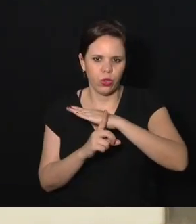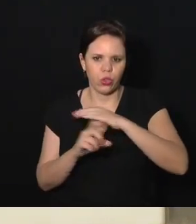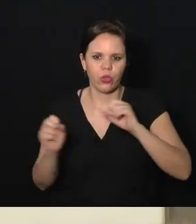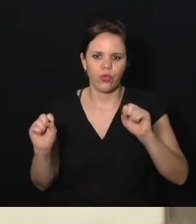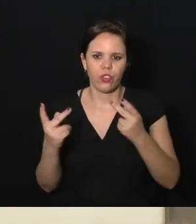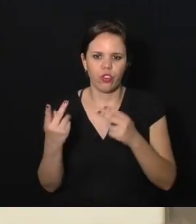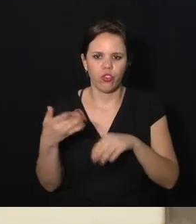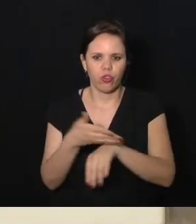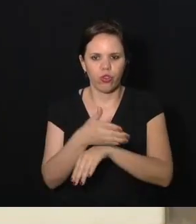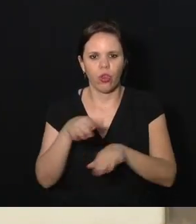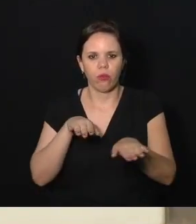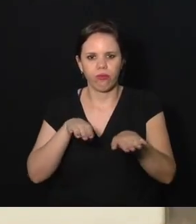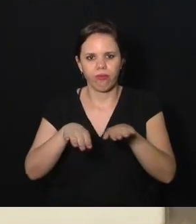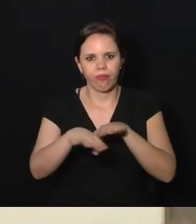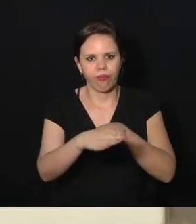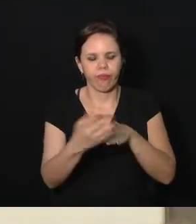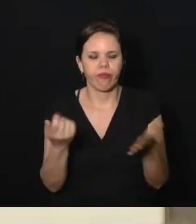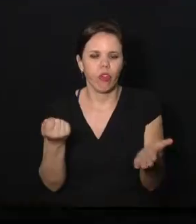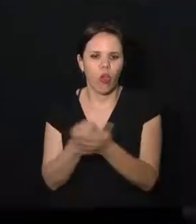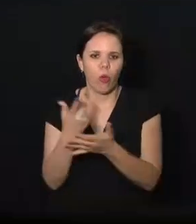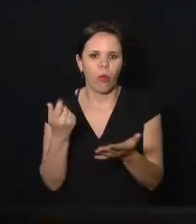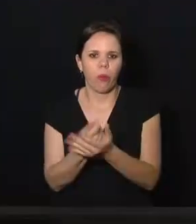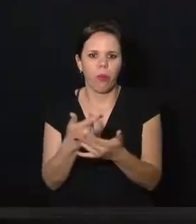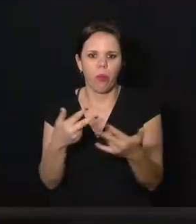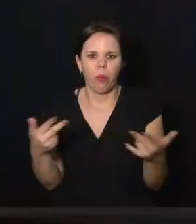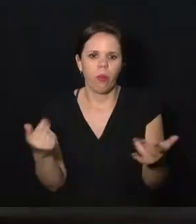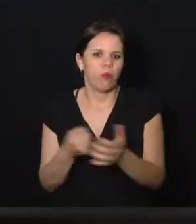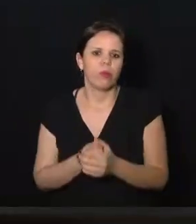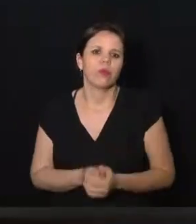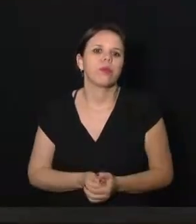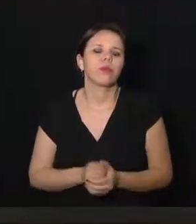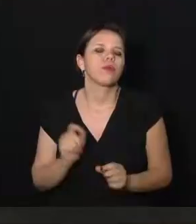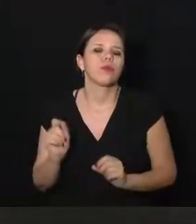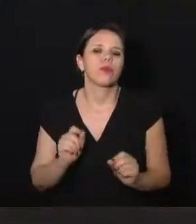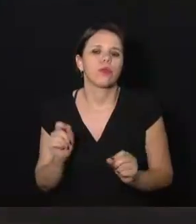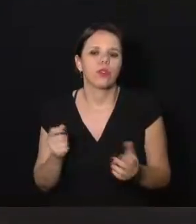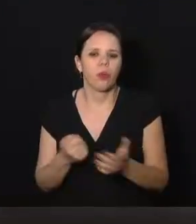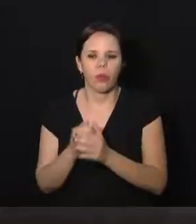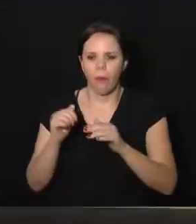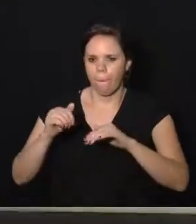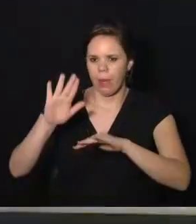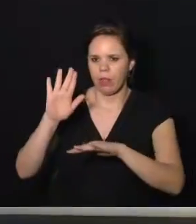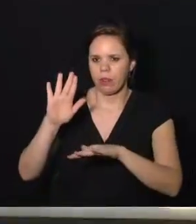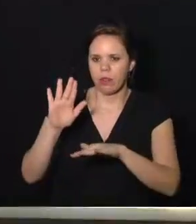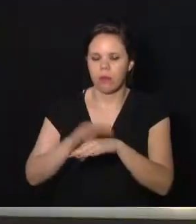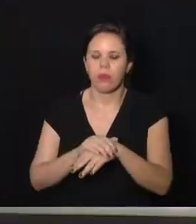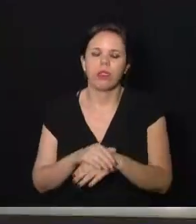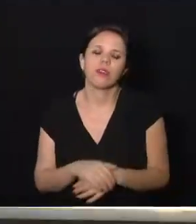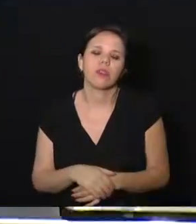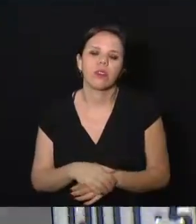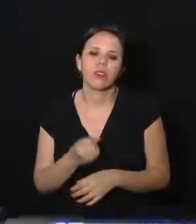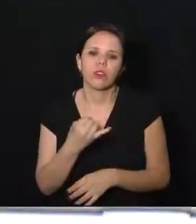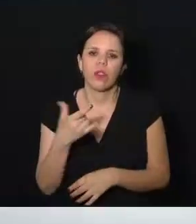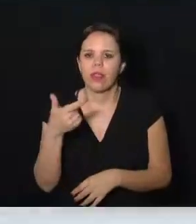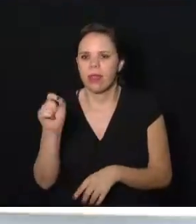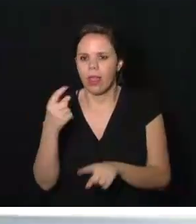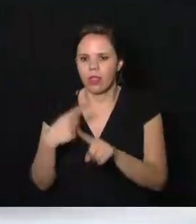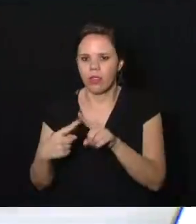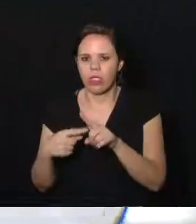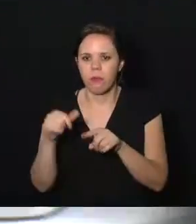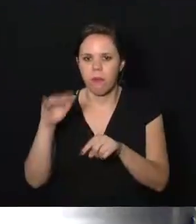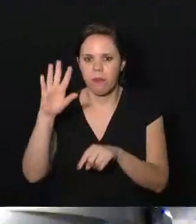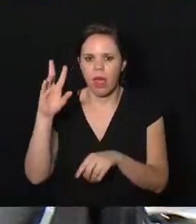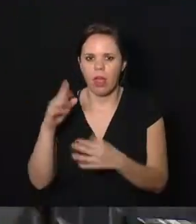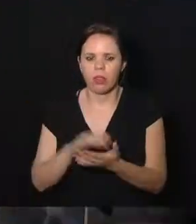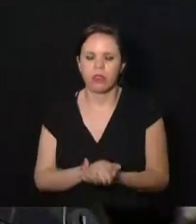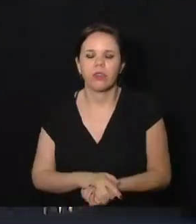shopping center, faz sua compra, né? O que comprar acima, no caso de 10 vezes o